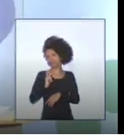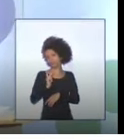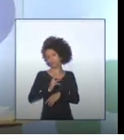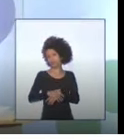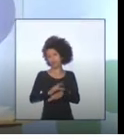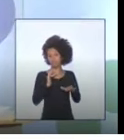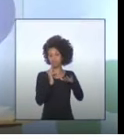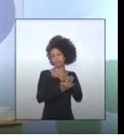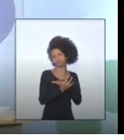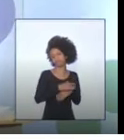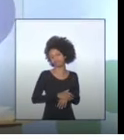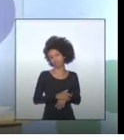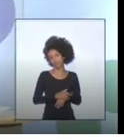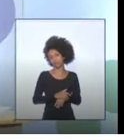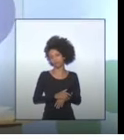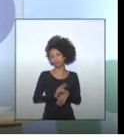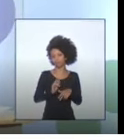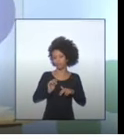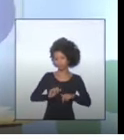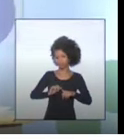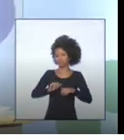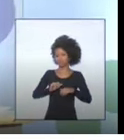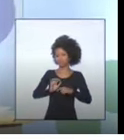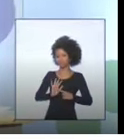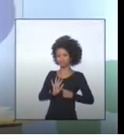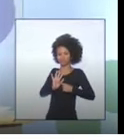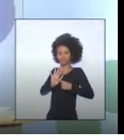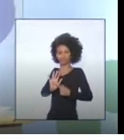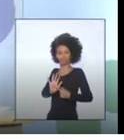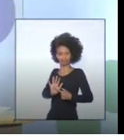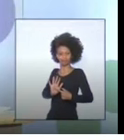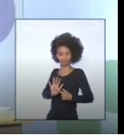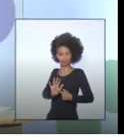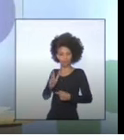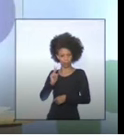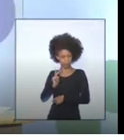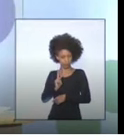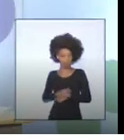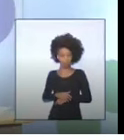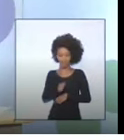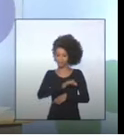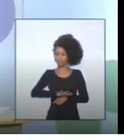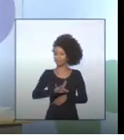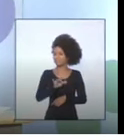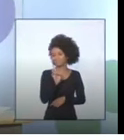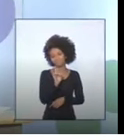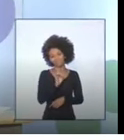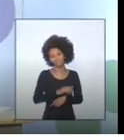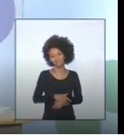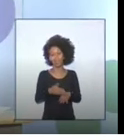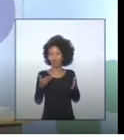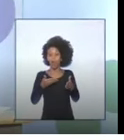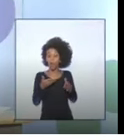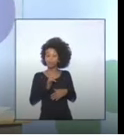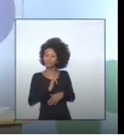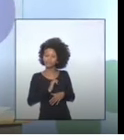então, um pouco mais insinuativa. Ali não é um ambiente, né? Hoje, inclusive, muitas